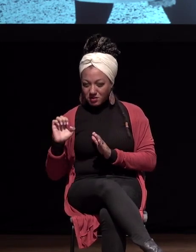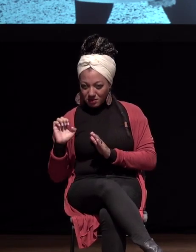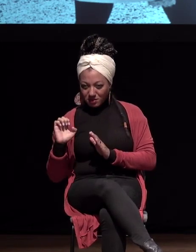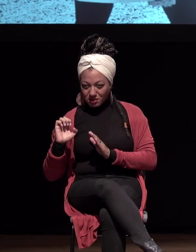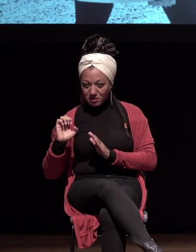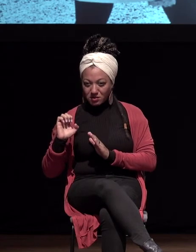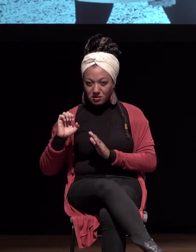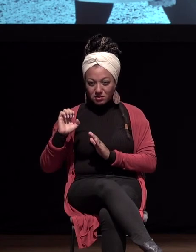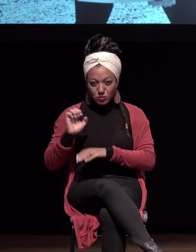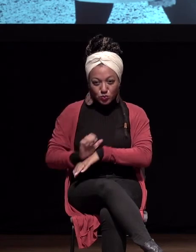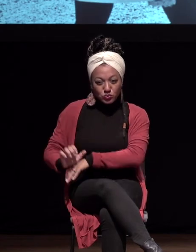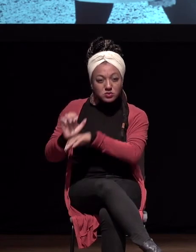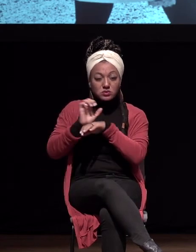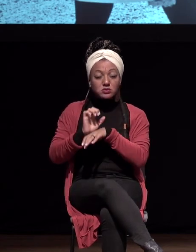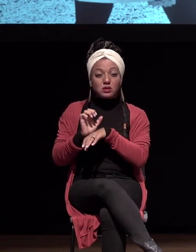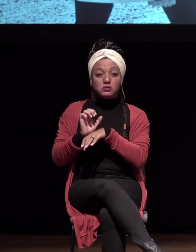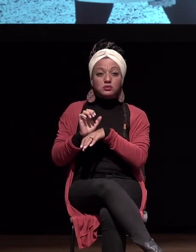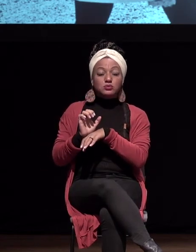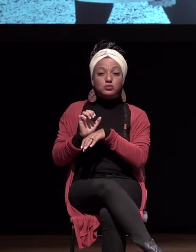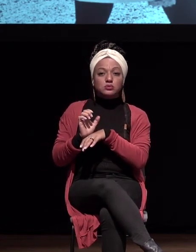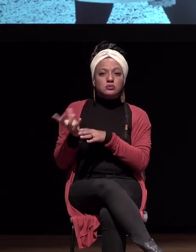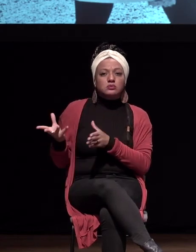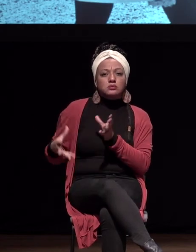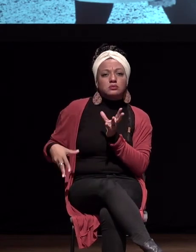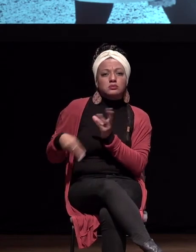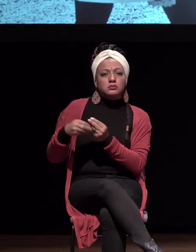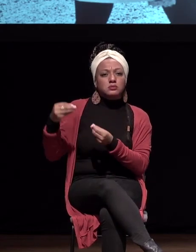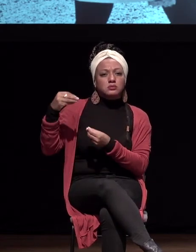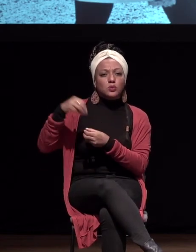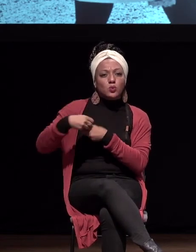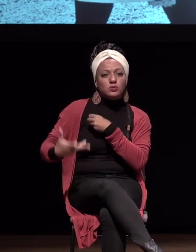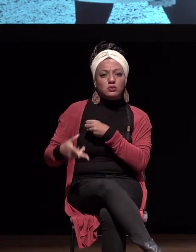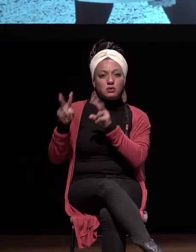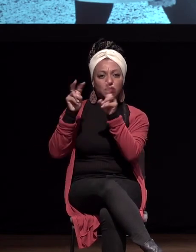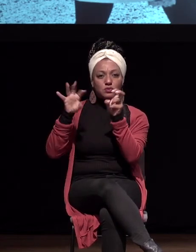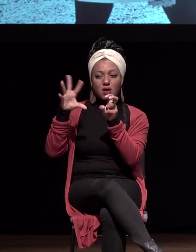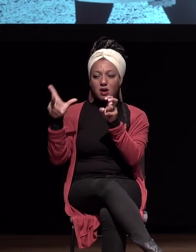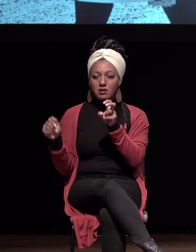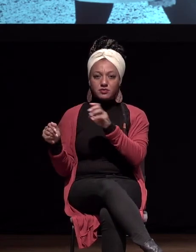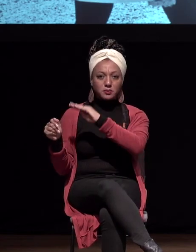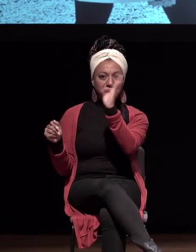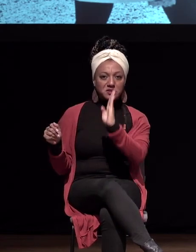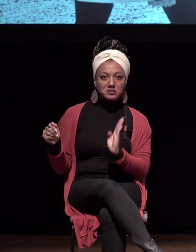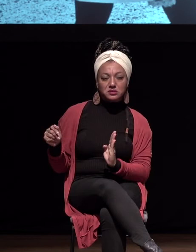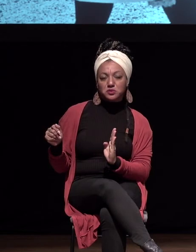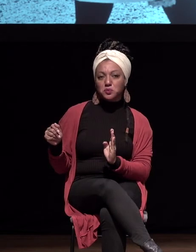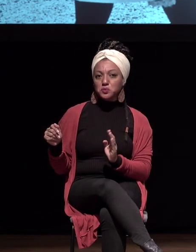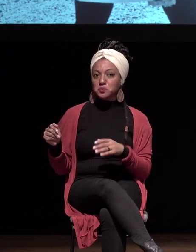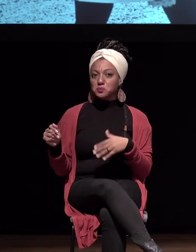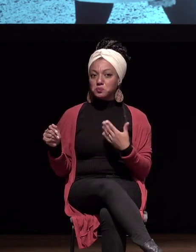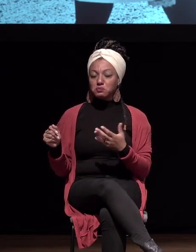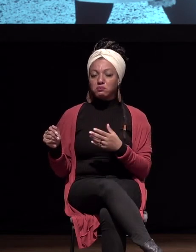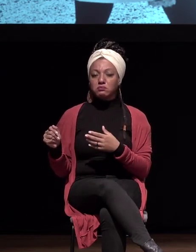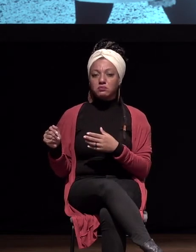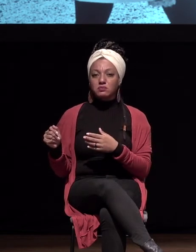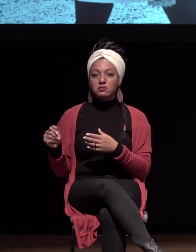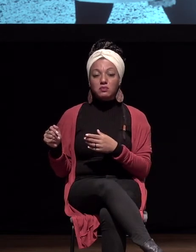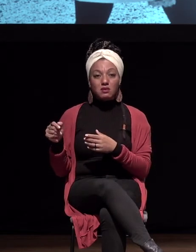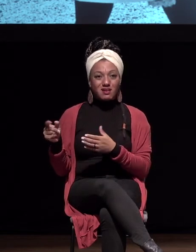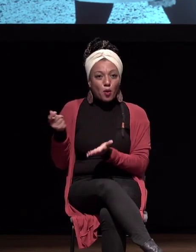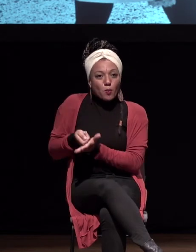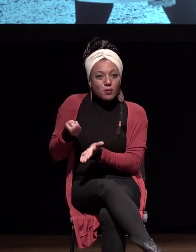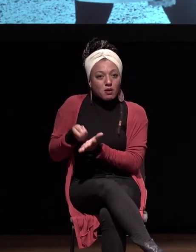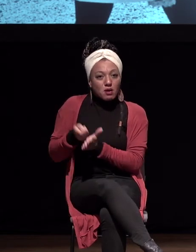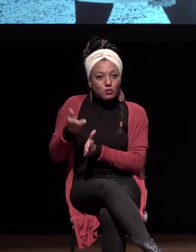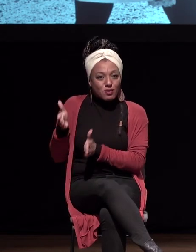coloca aí o conteúdo sobre África ou sobre Brasil e África, né? E agora, com a não